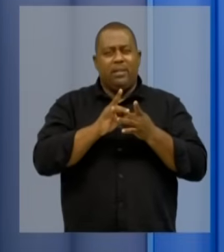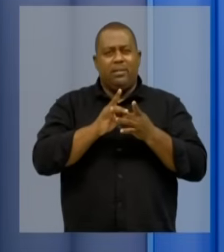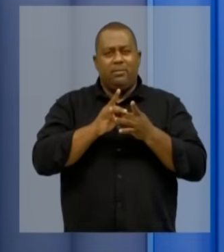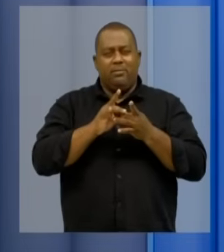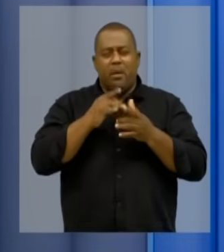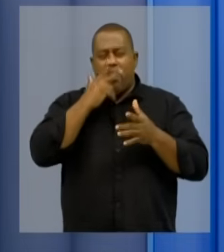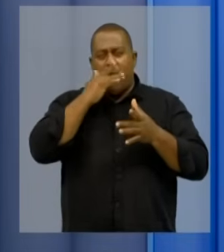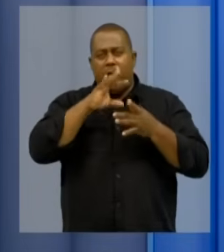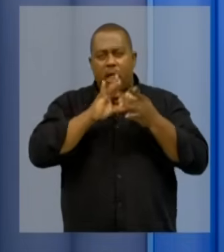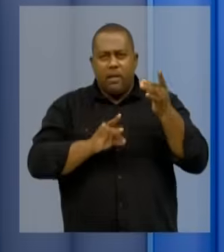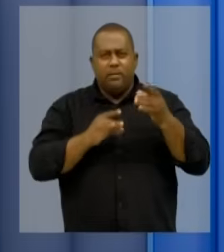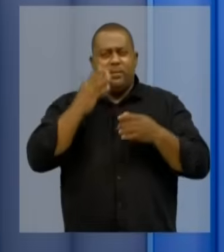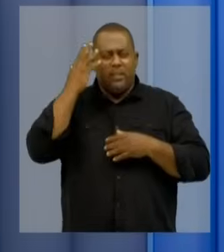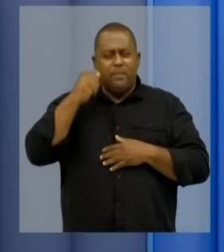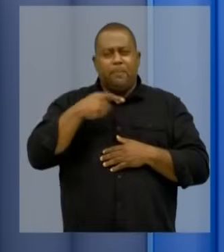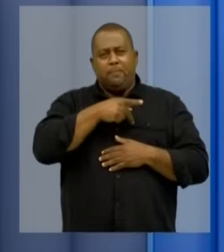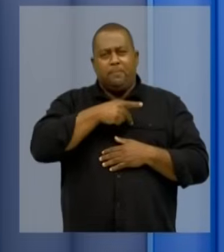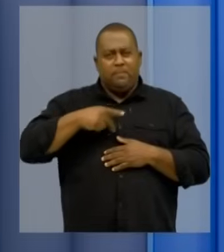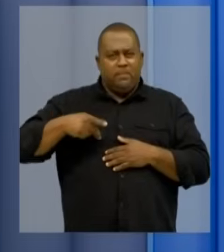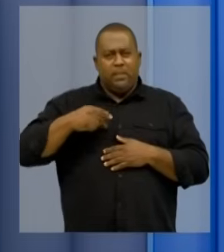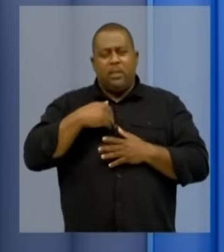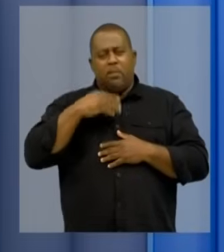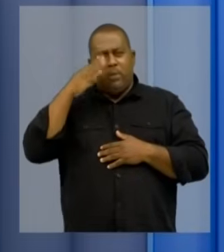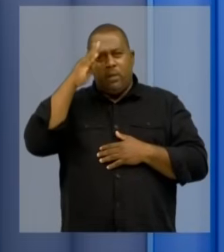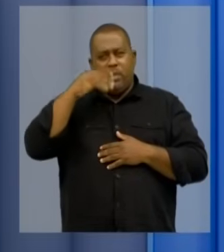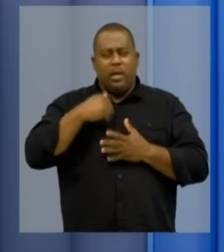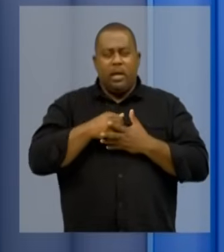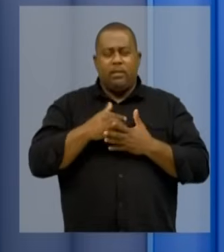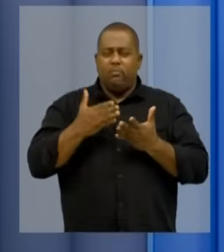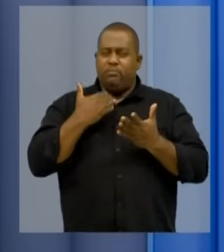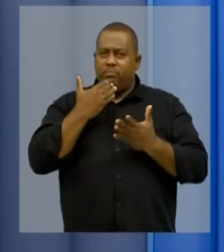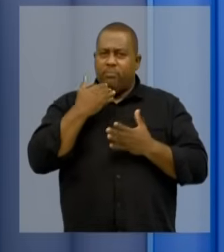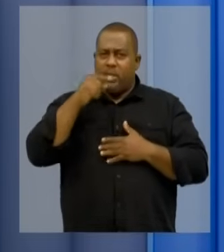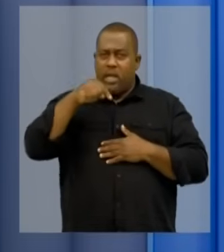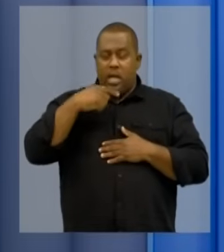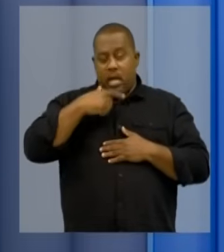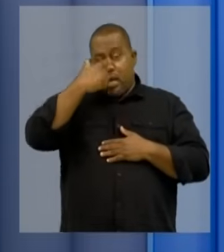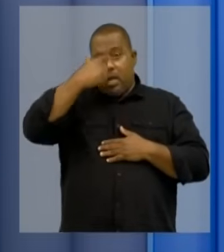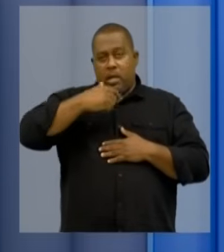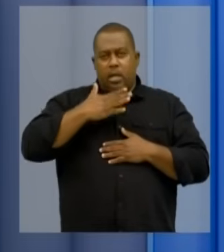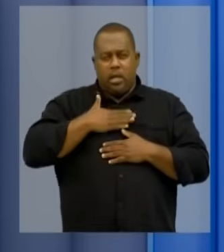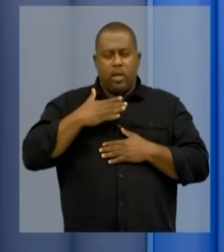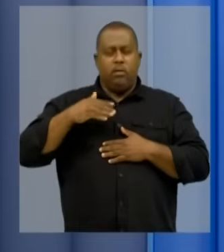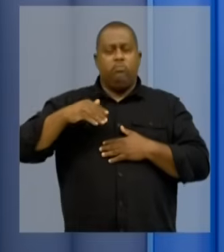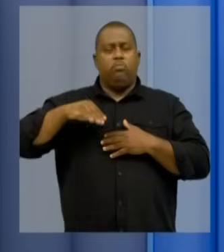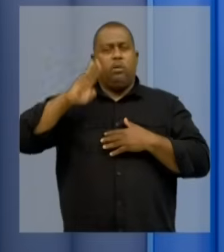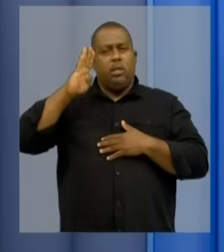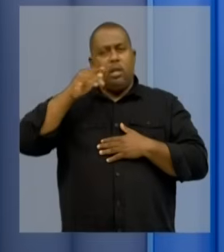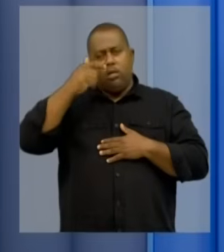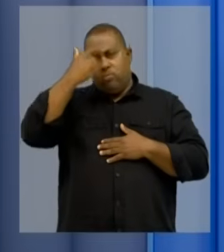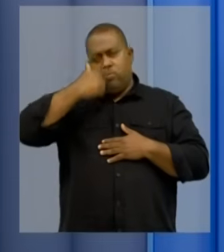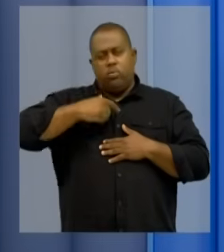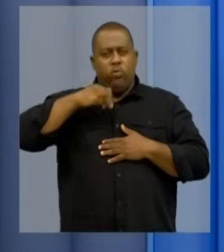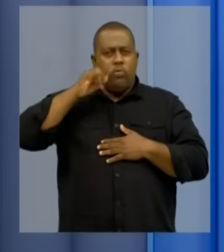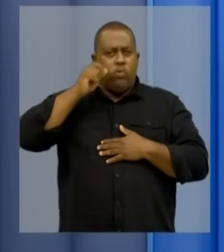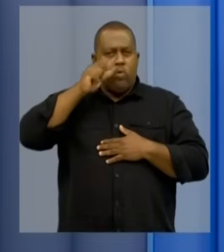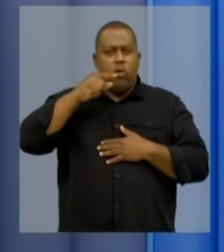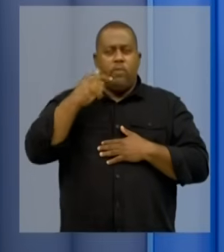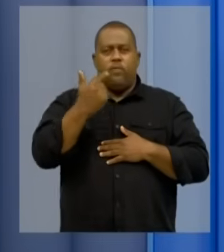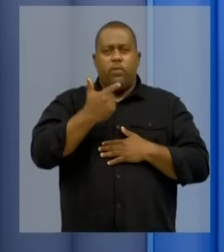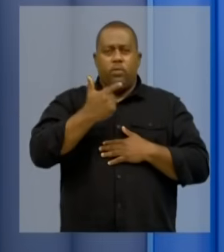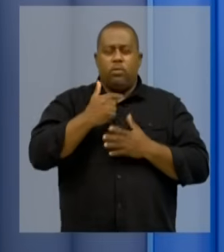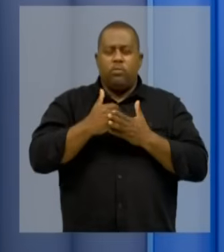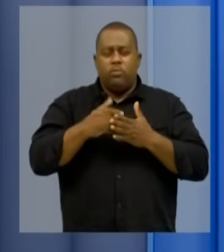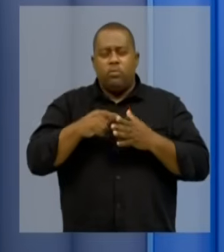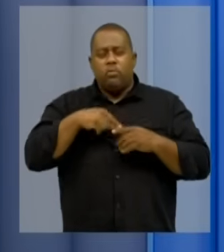bem que o presidente Bolsonaro tem um candidato aqui, que é o candidato João Roma, 22. E para mudar essa realidade, não adianta as pessoas virem dizer que com